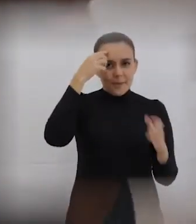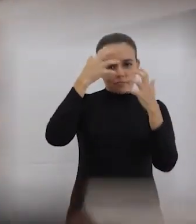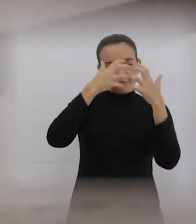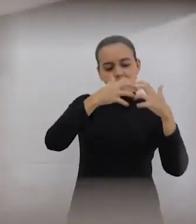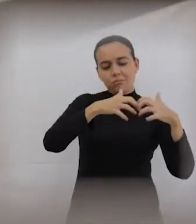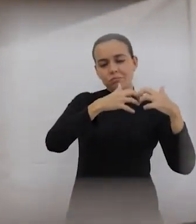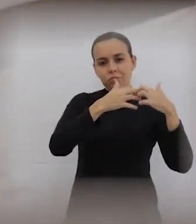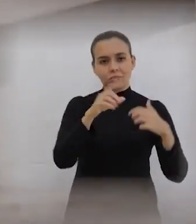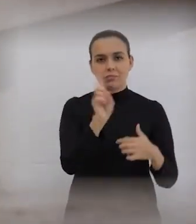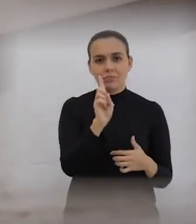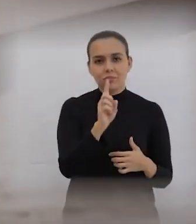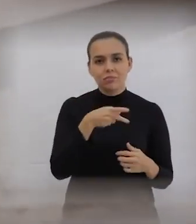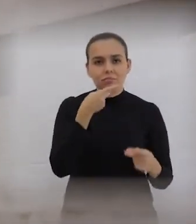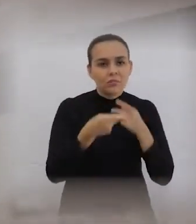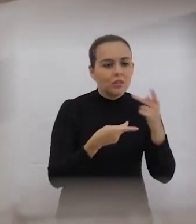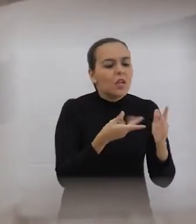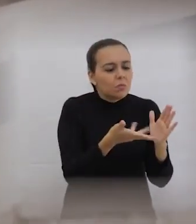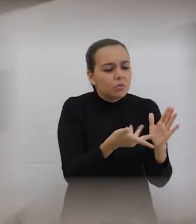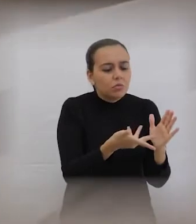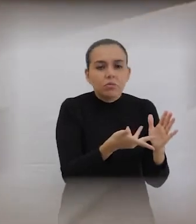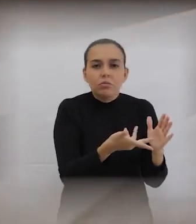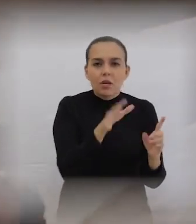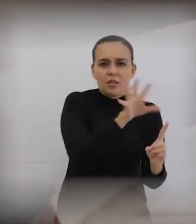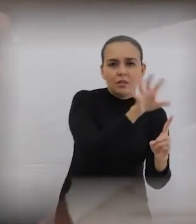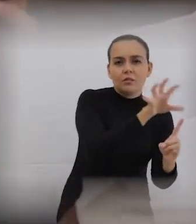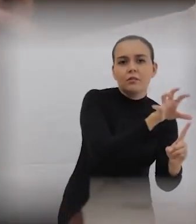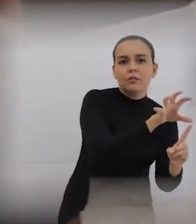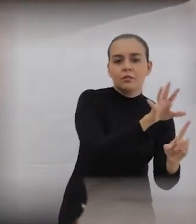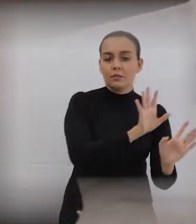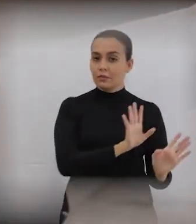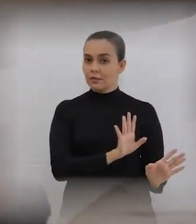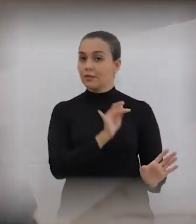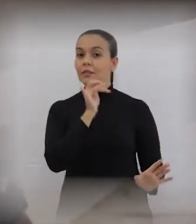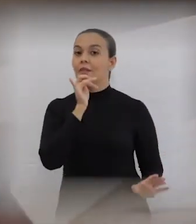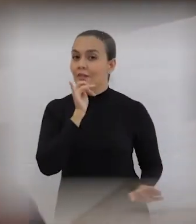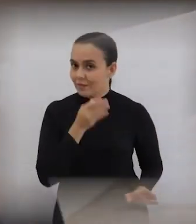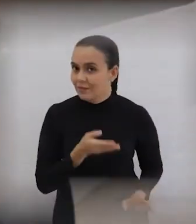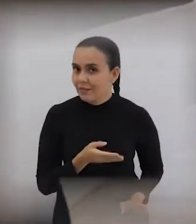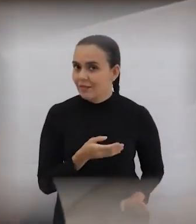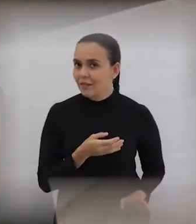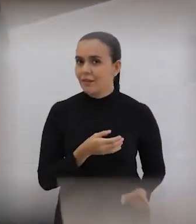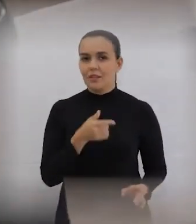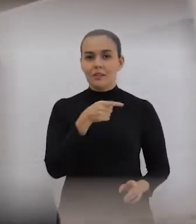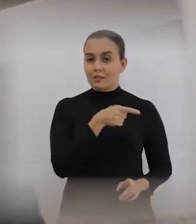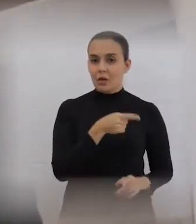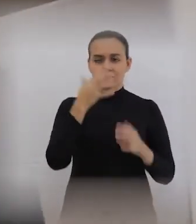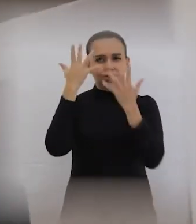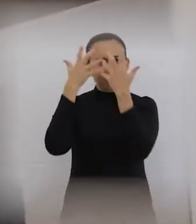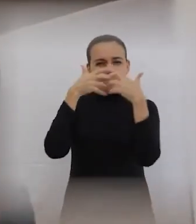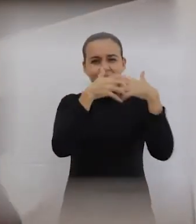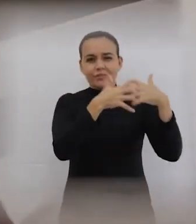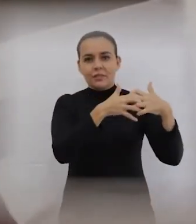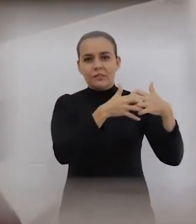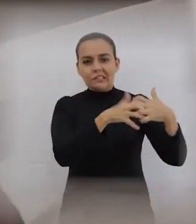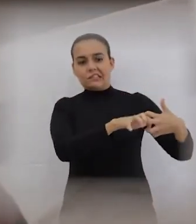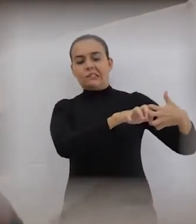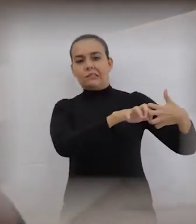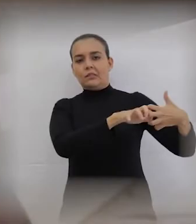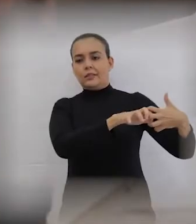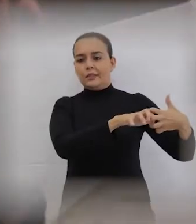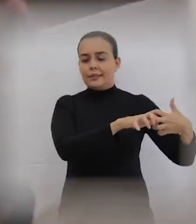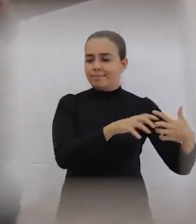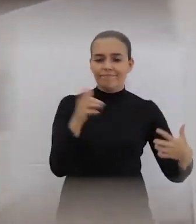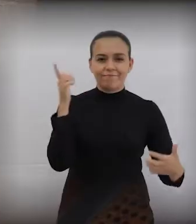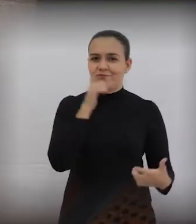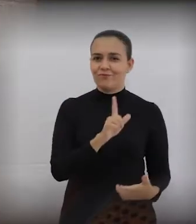no que for, seja numa conversa, seja numa competição qualquer, se você faz com que o cara corra mais do que ele consegue assimilar, ele vai